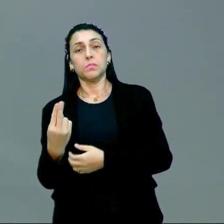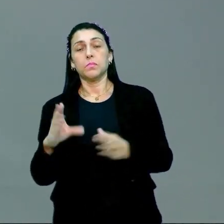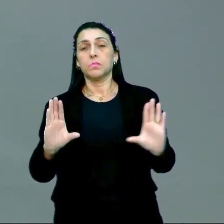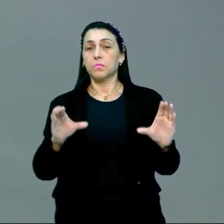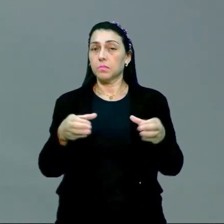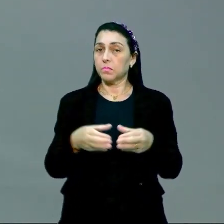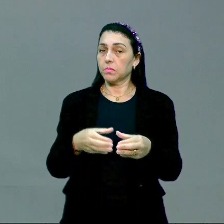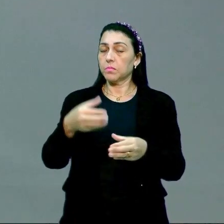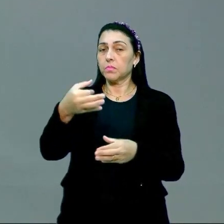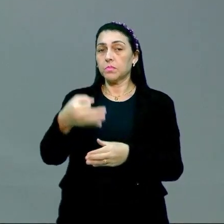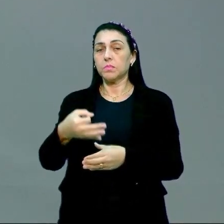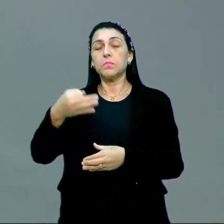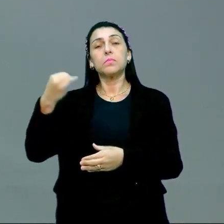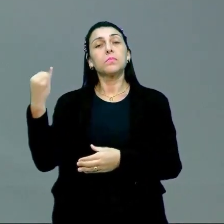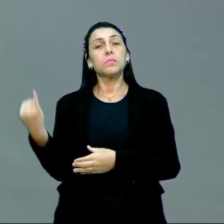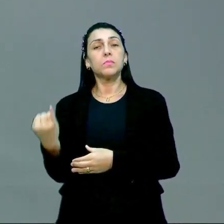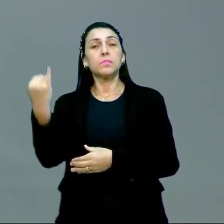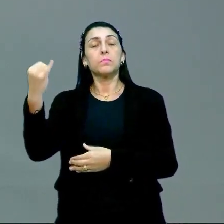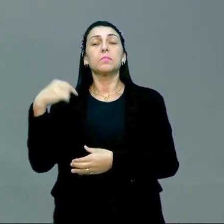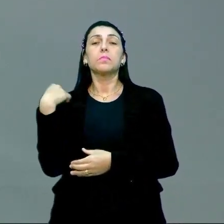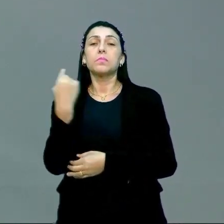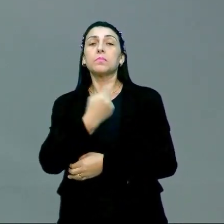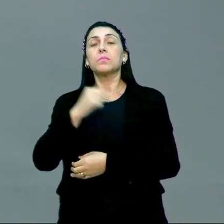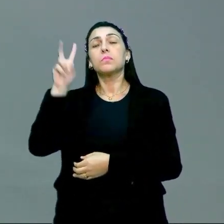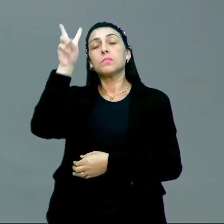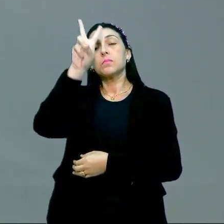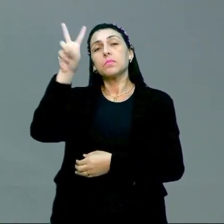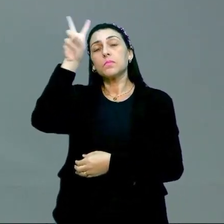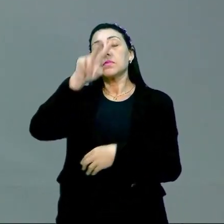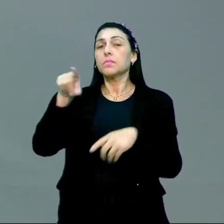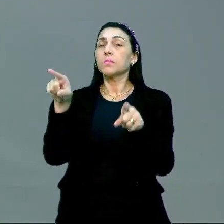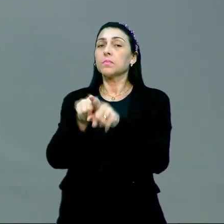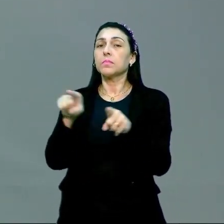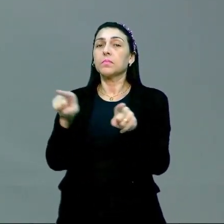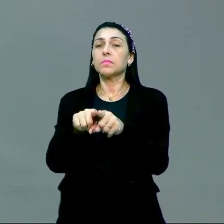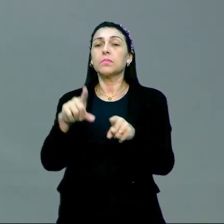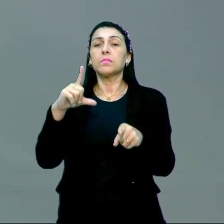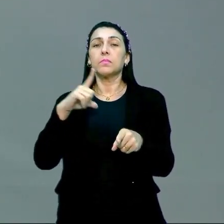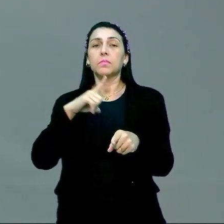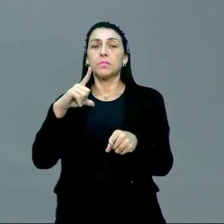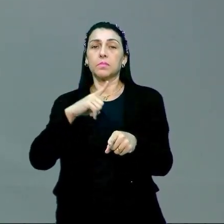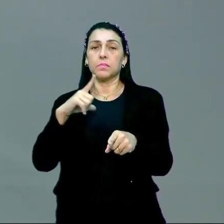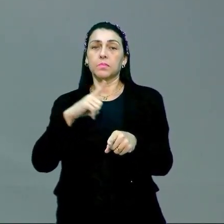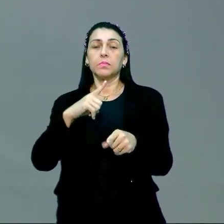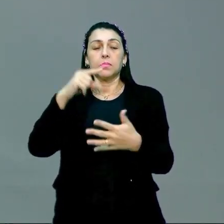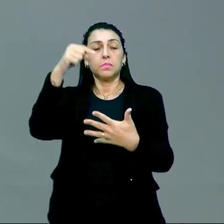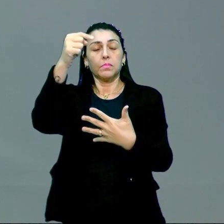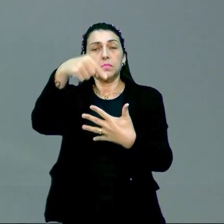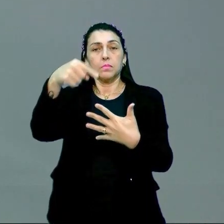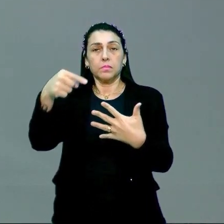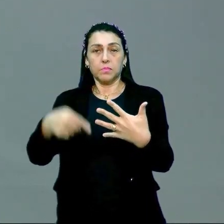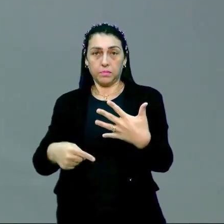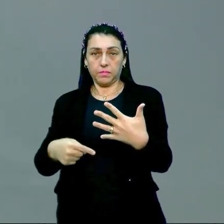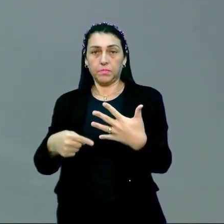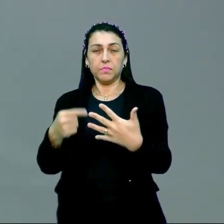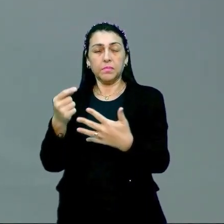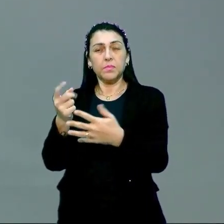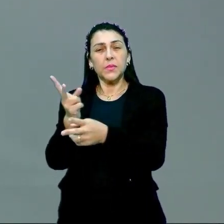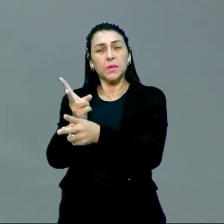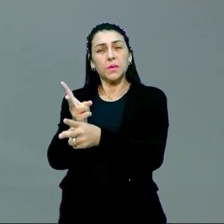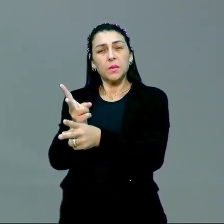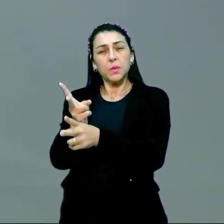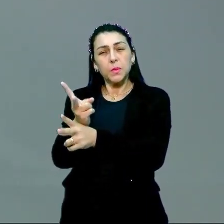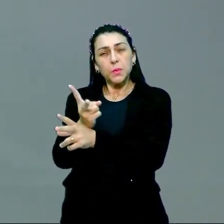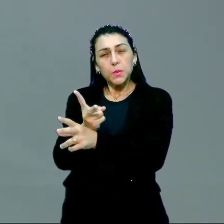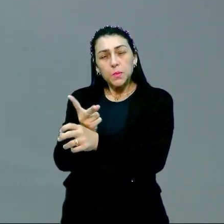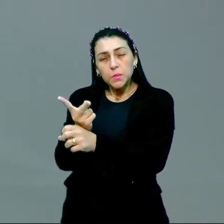certo? É importante também a gente ressaltar que existem fatores que atraem pessoas